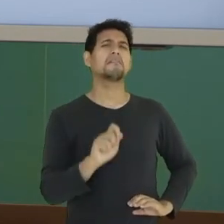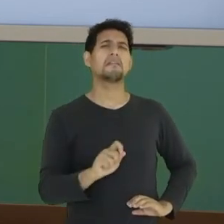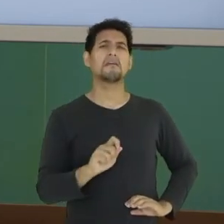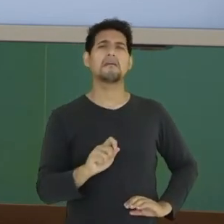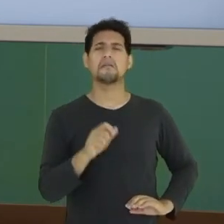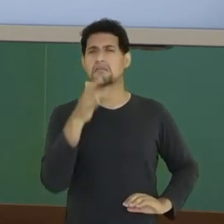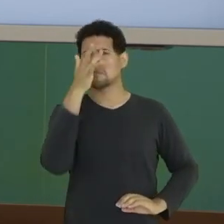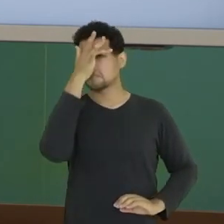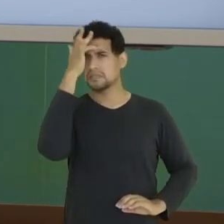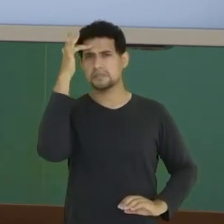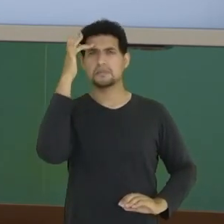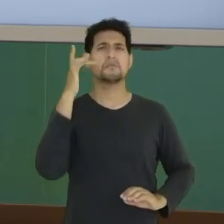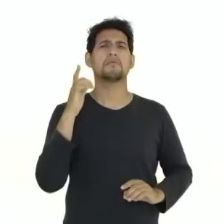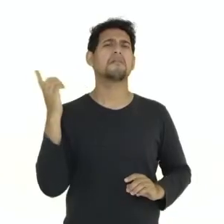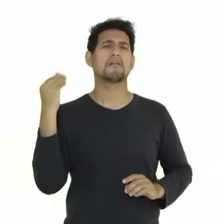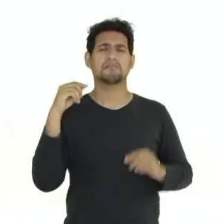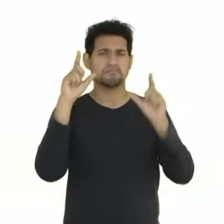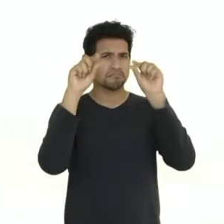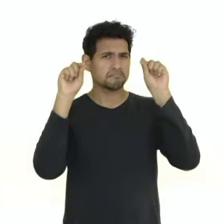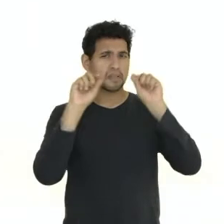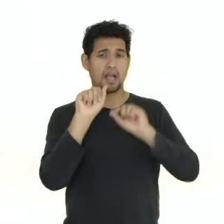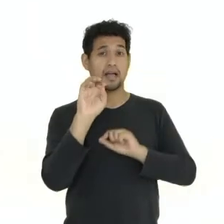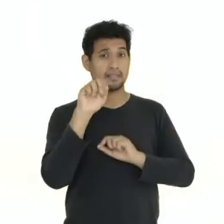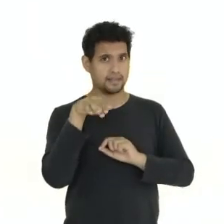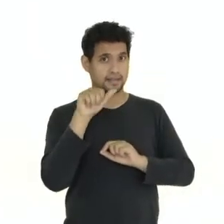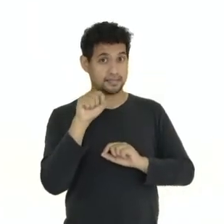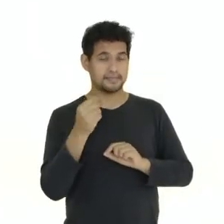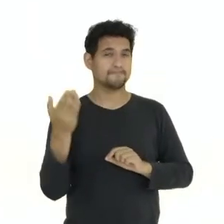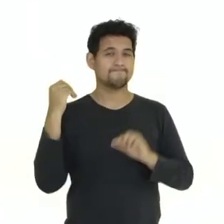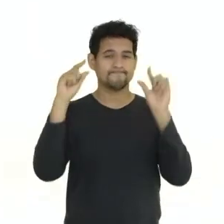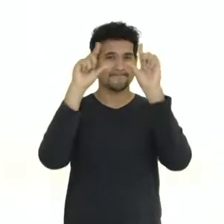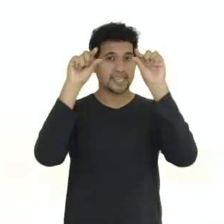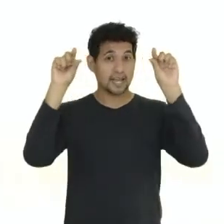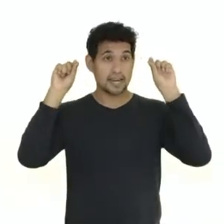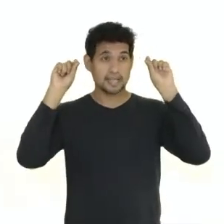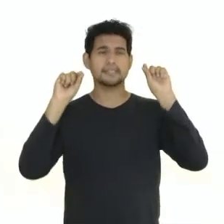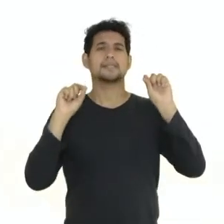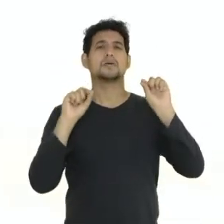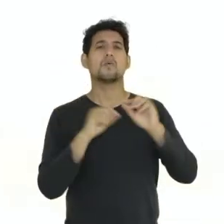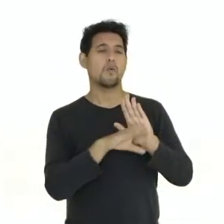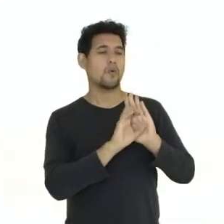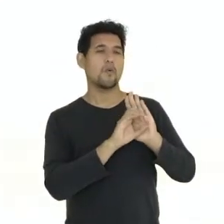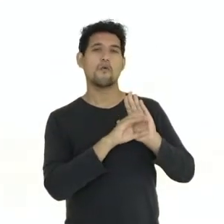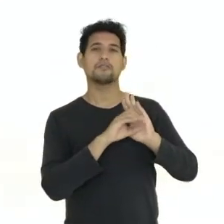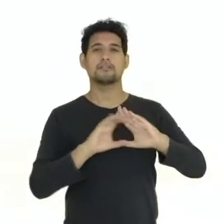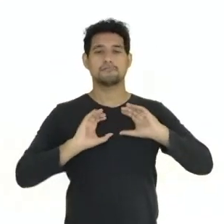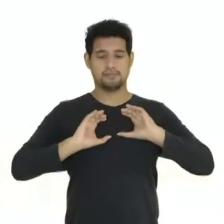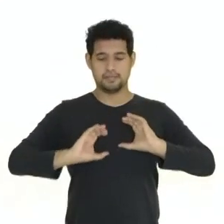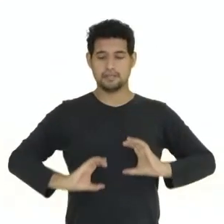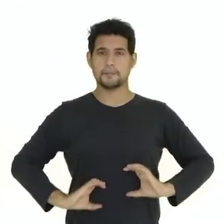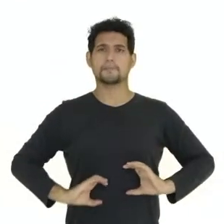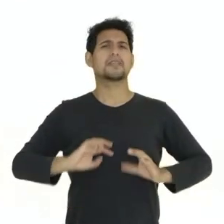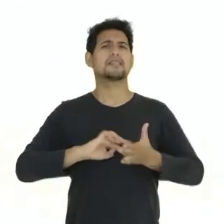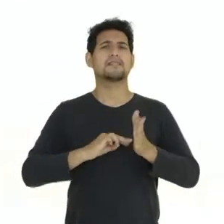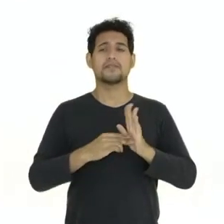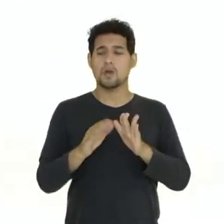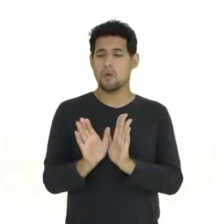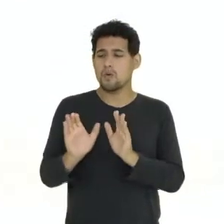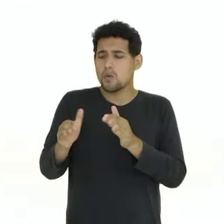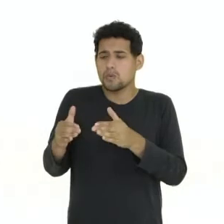cidadãos atenienses. Na Grécia Antiga, o conceito de cidadania estava relacionado a uma minoria da